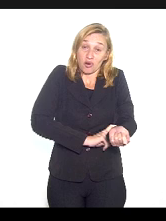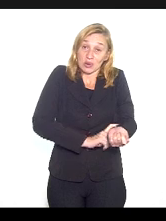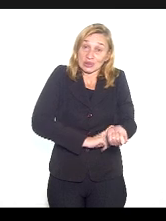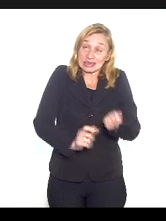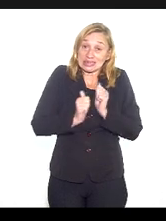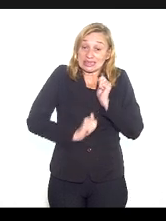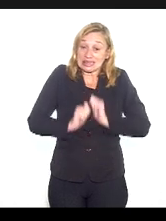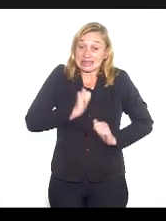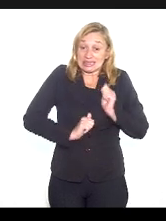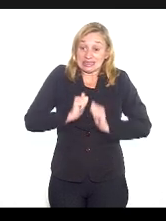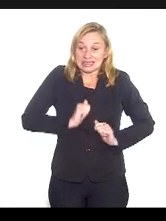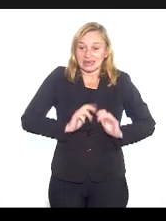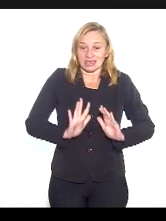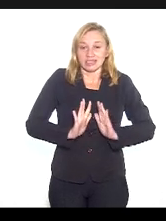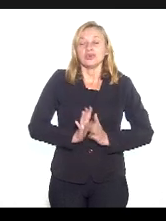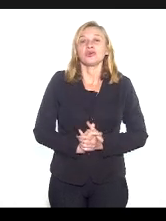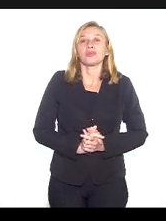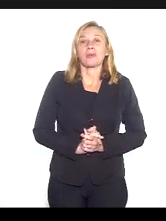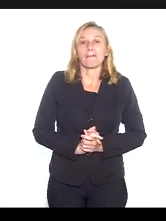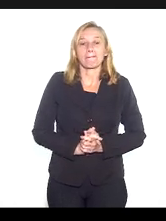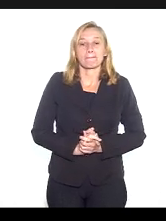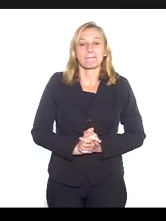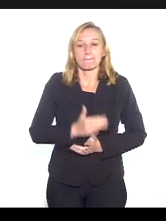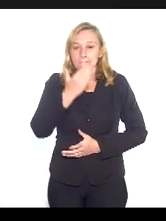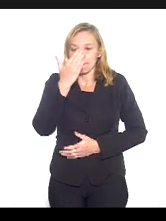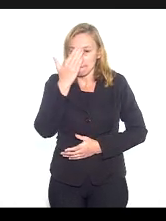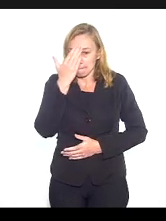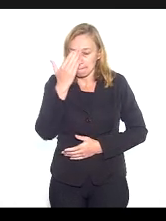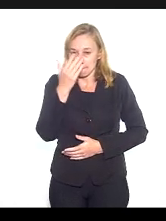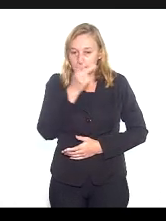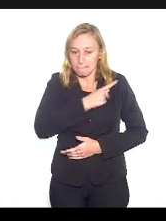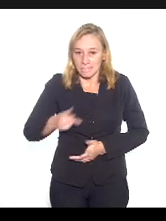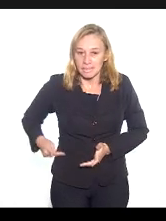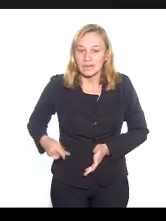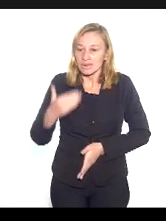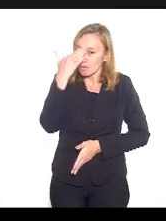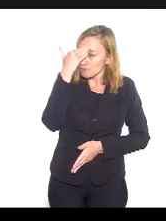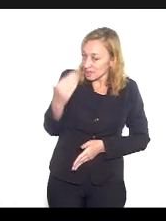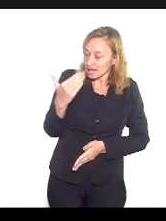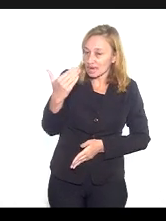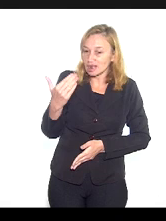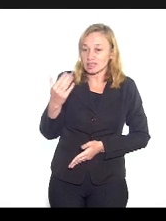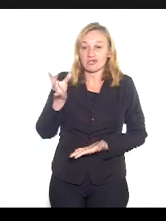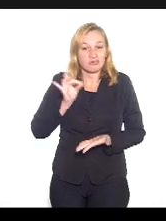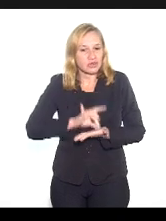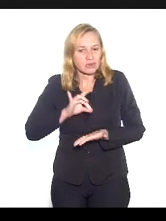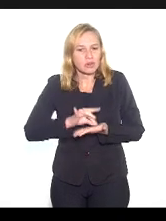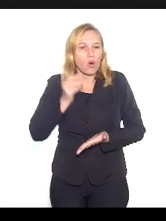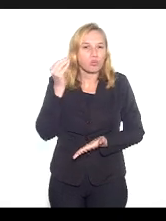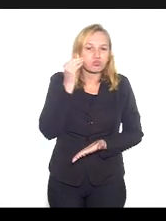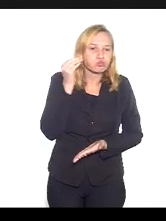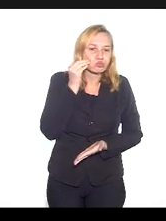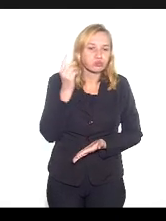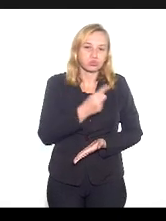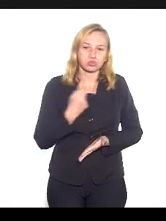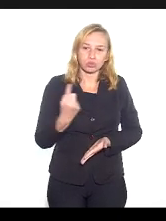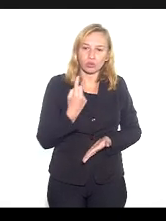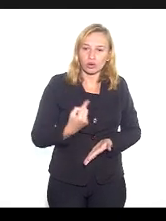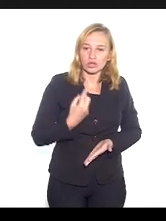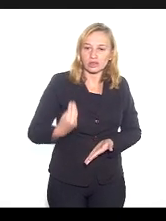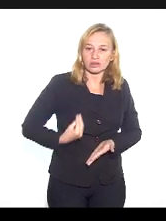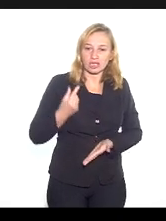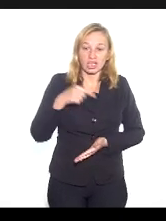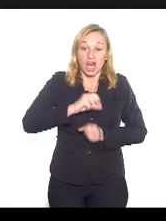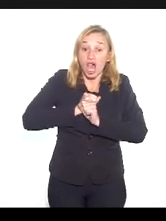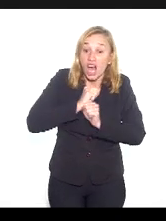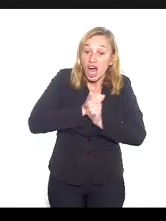ansiedade simultaneamente. Presidente, agradecer imensamente a oportunidade que estamos tendo, que estamos há